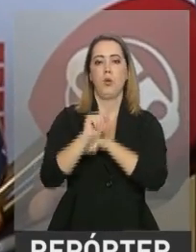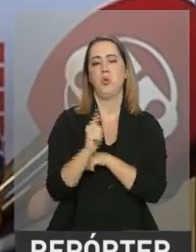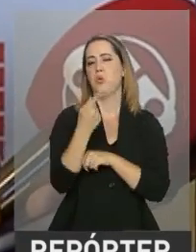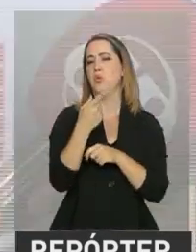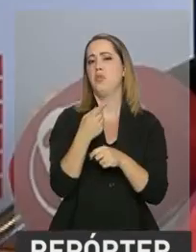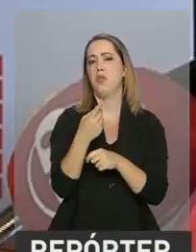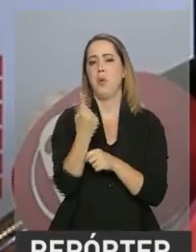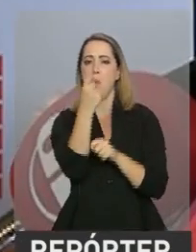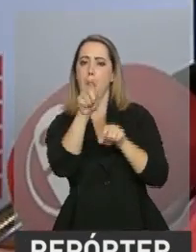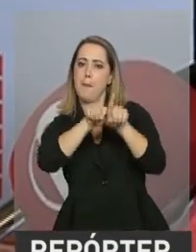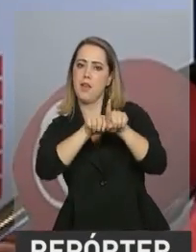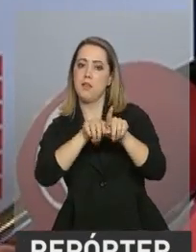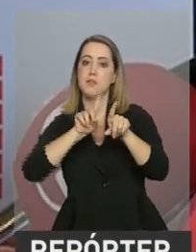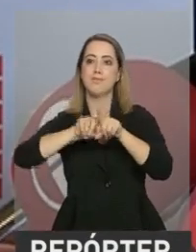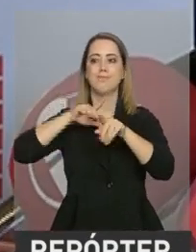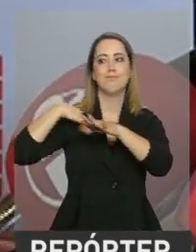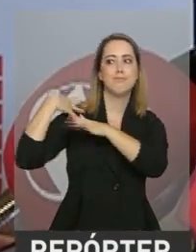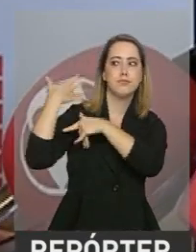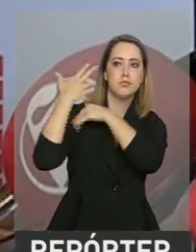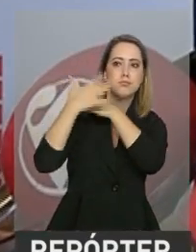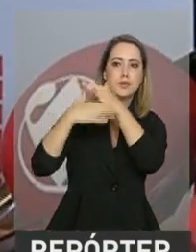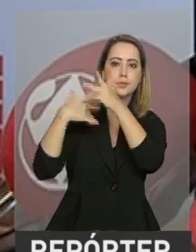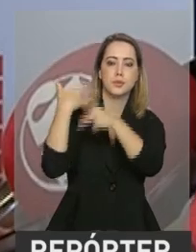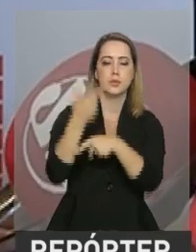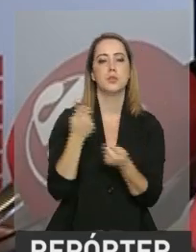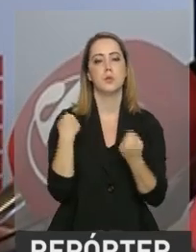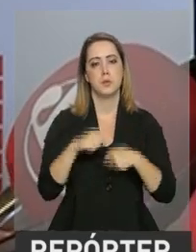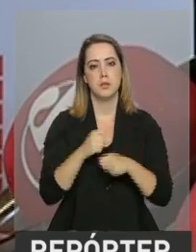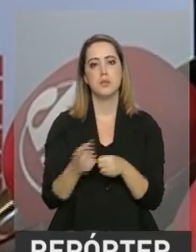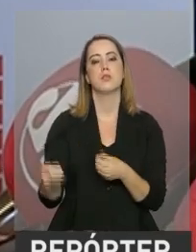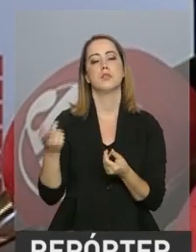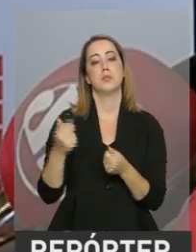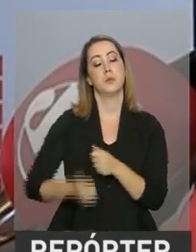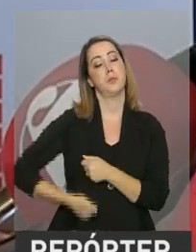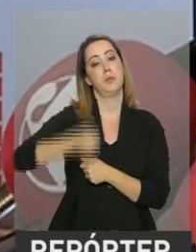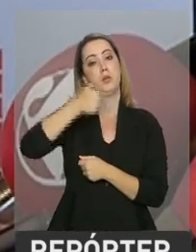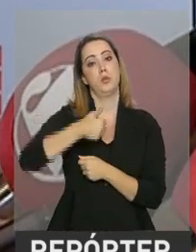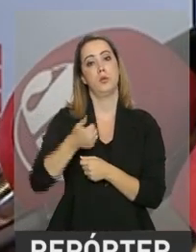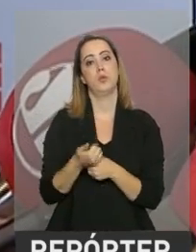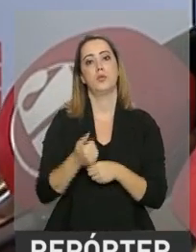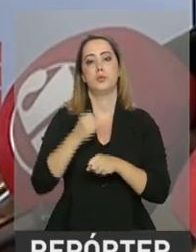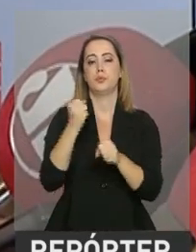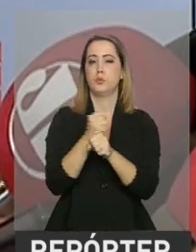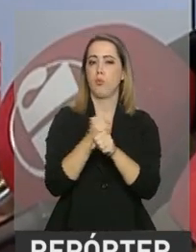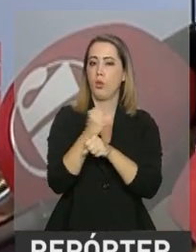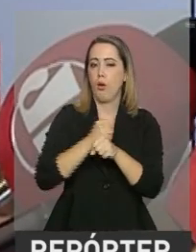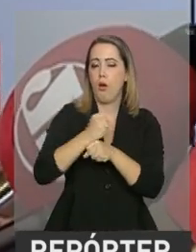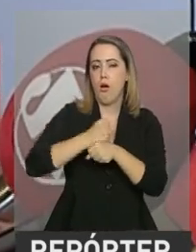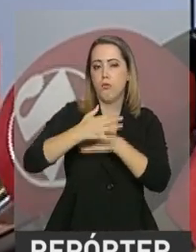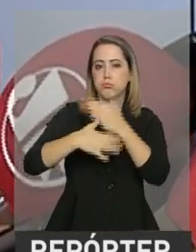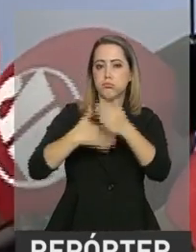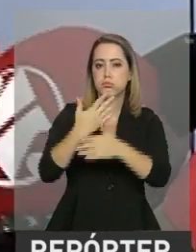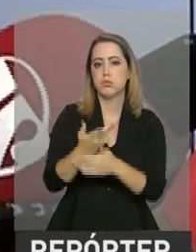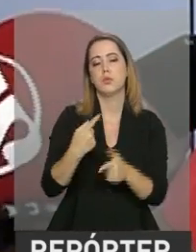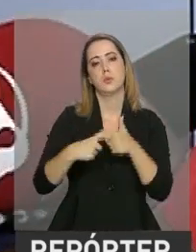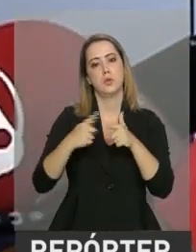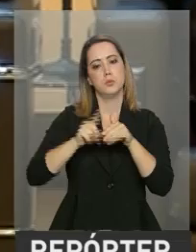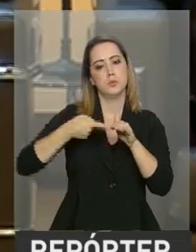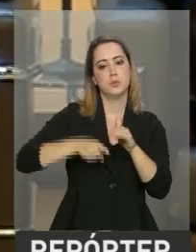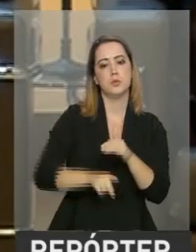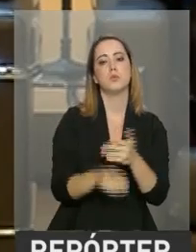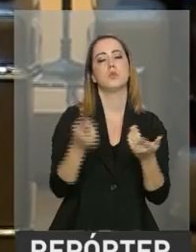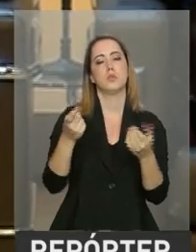em anos. É uma recuperação que demanda um pouco mais de tempo. Por quê? Porque é uma crise muito profunda e muito longa. Mas é uma recuperação